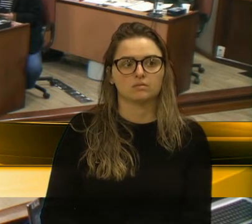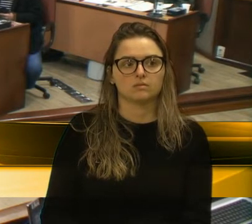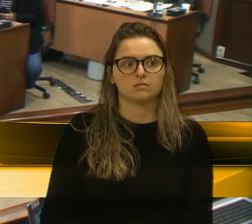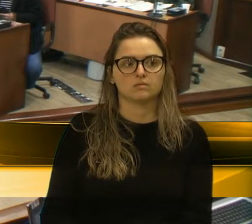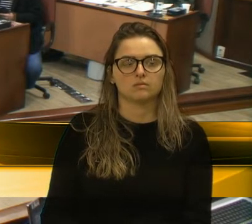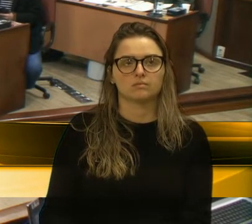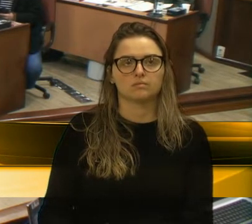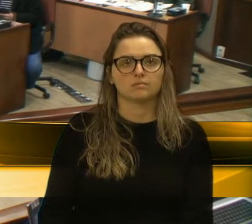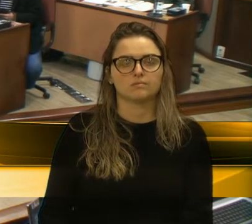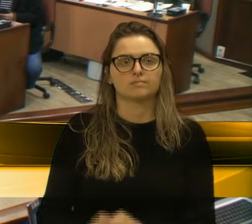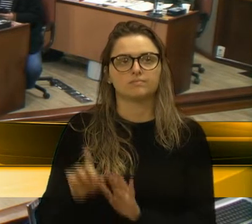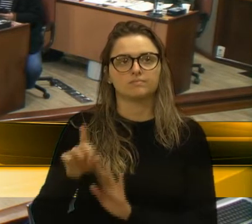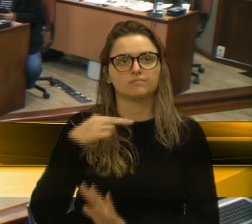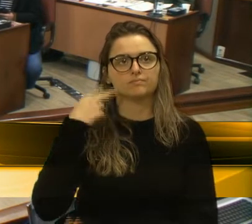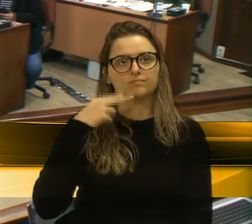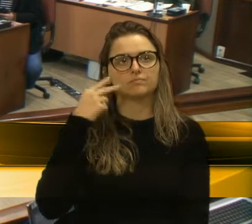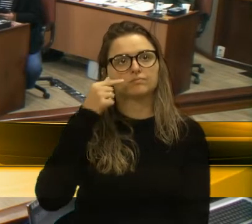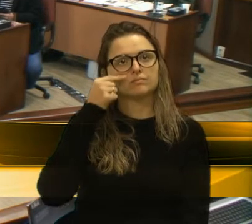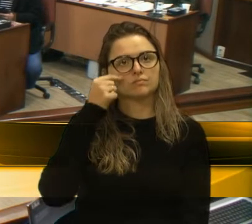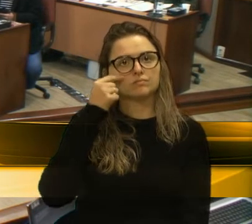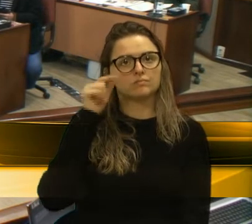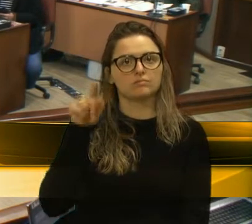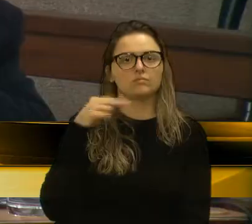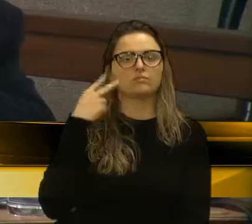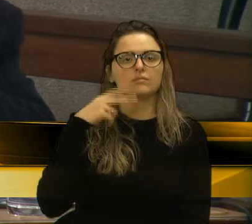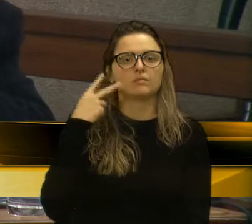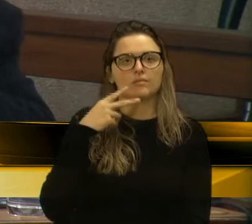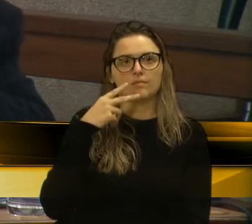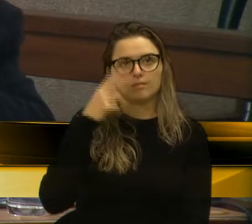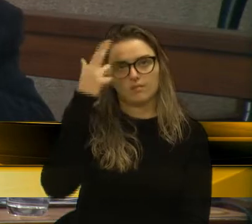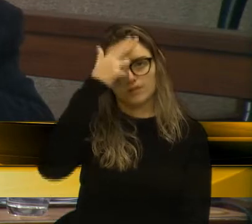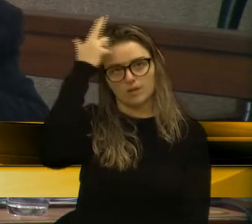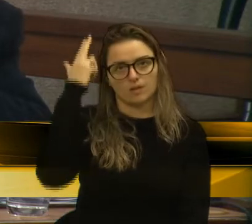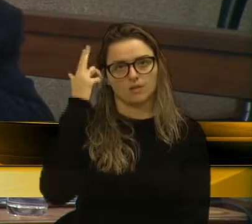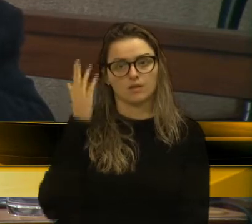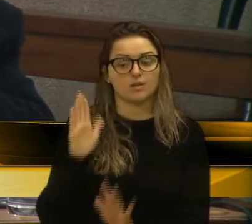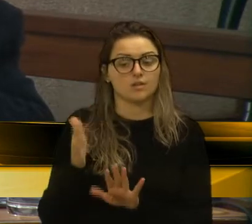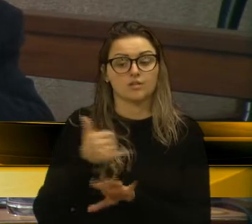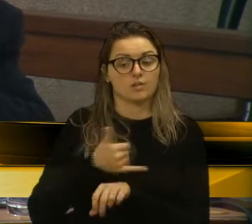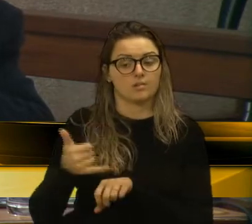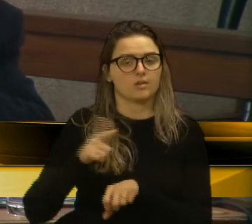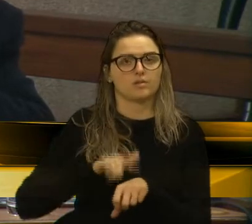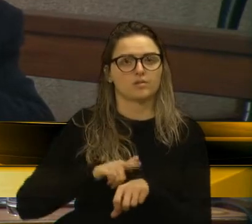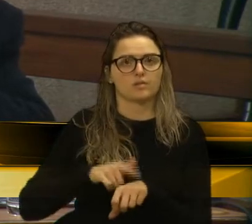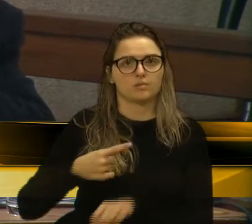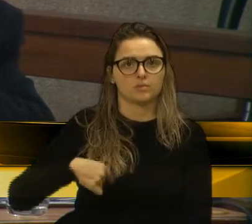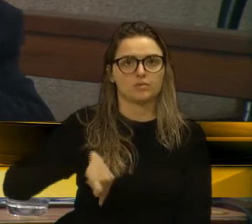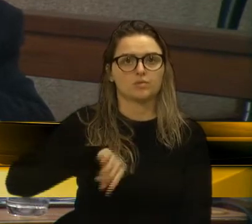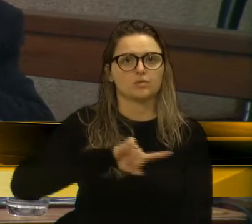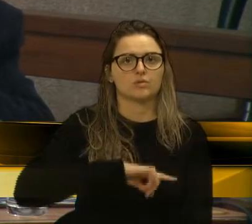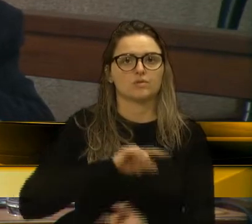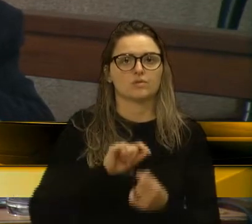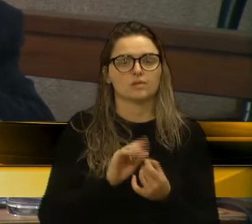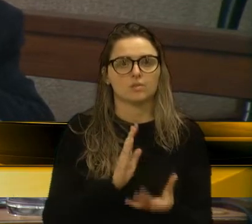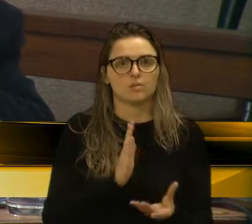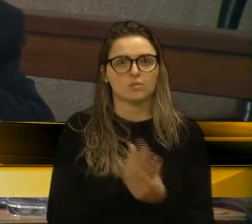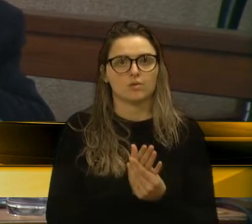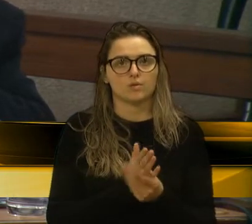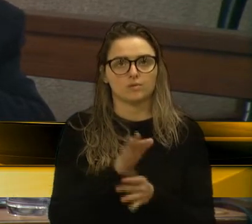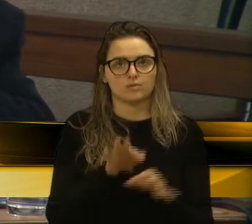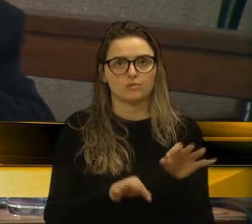na linha do vereador Eloy Frisso, presidente Cassino. Eu acho que passou da hora de nós buscarmos uma medida